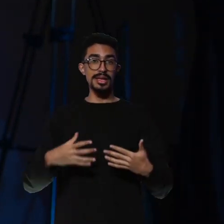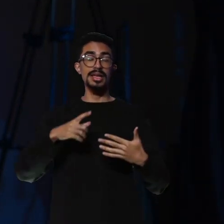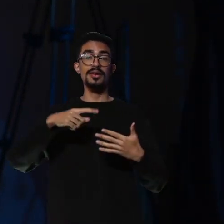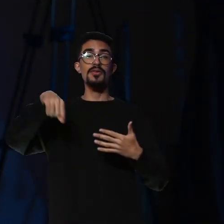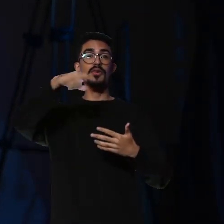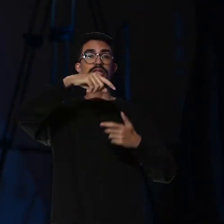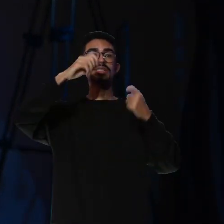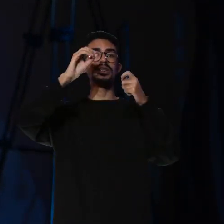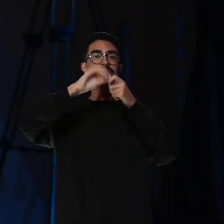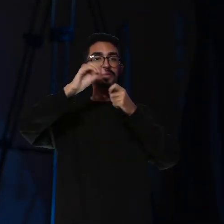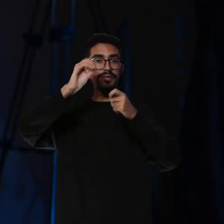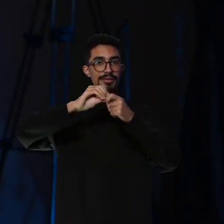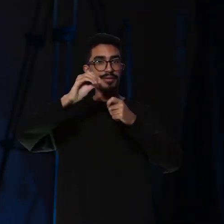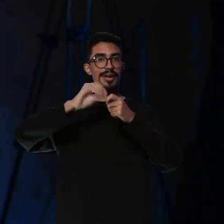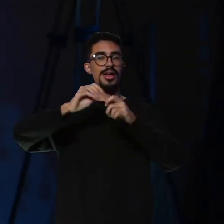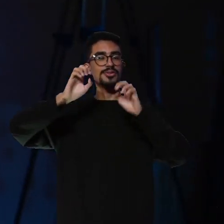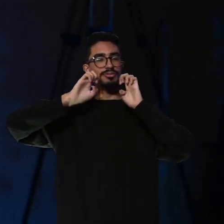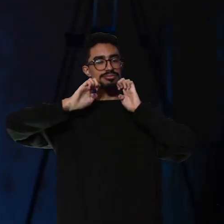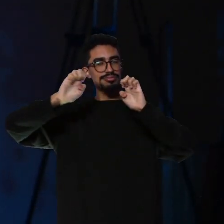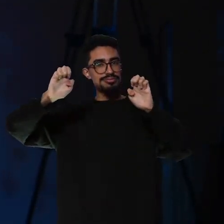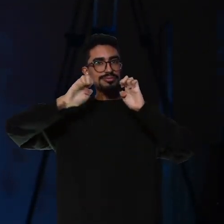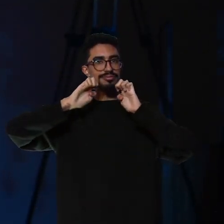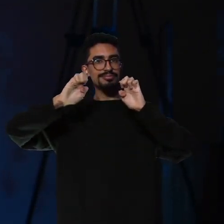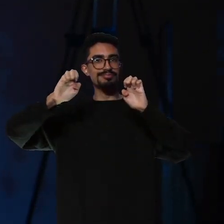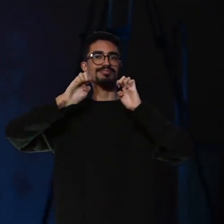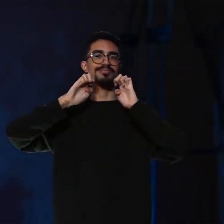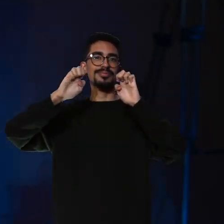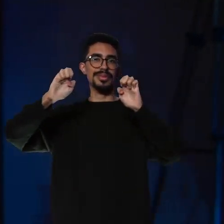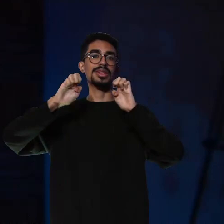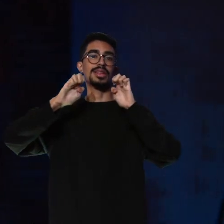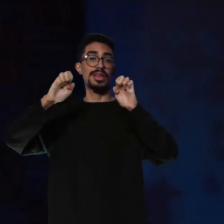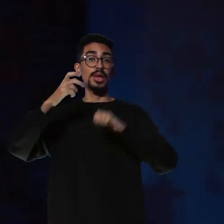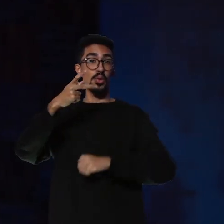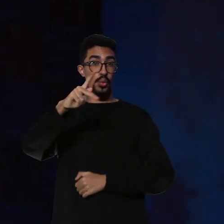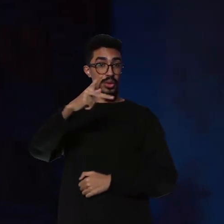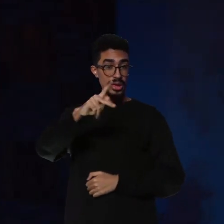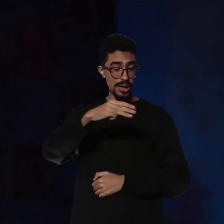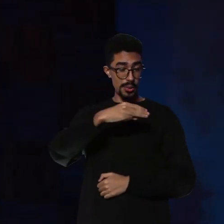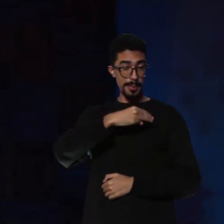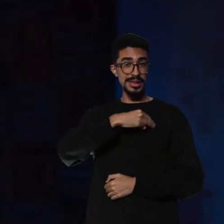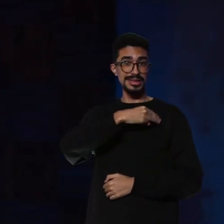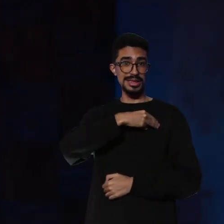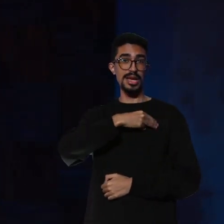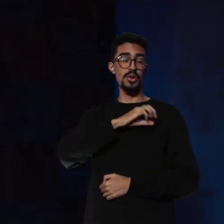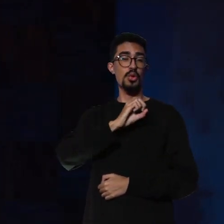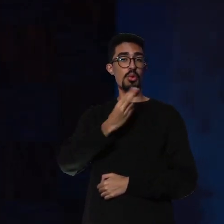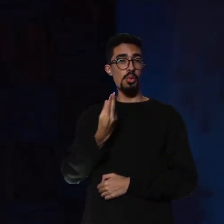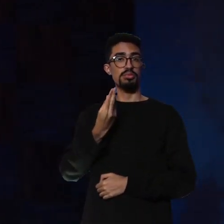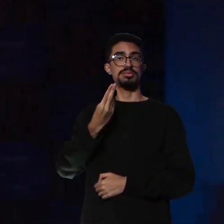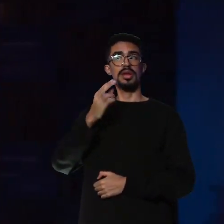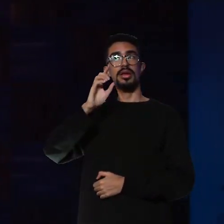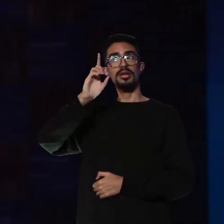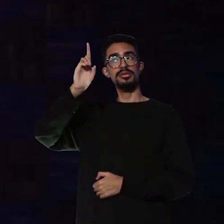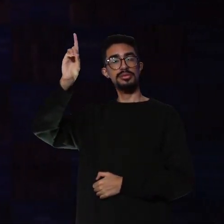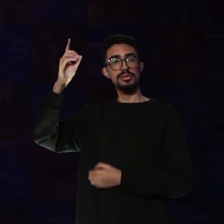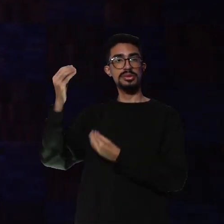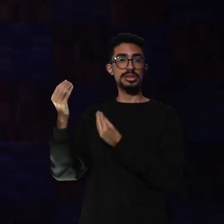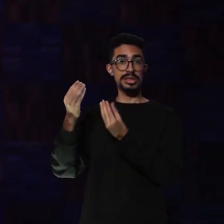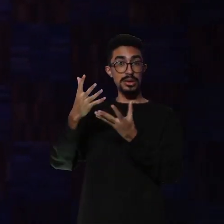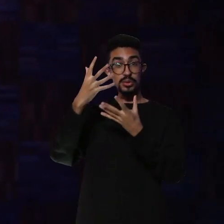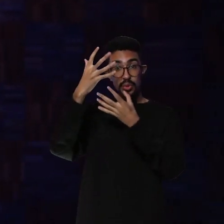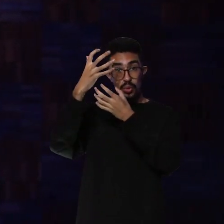obras da salvação. E o final, cumpra plenamente o seu ministério. Ou na outra versão, aquilo que te foi